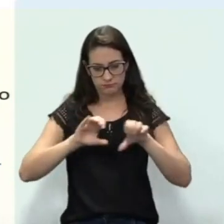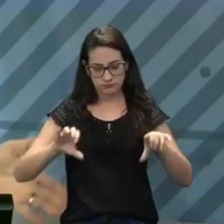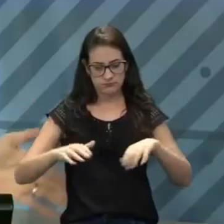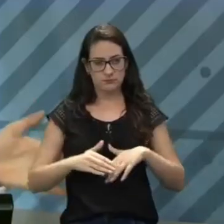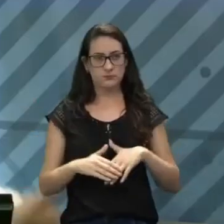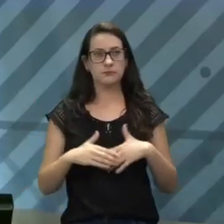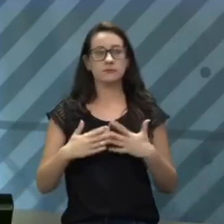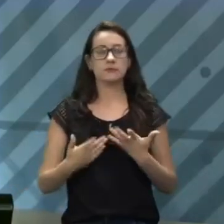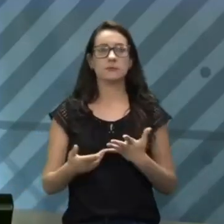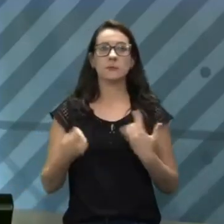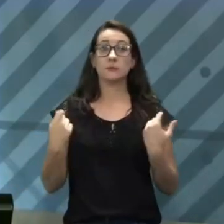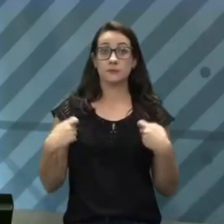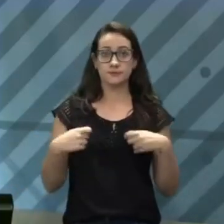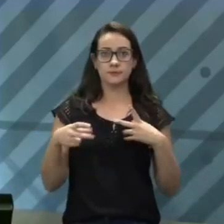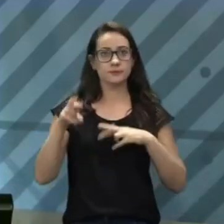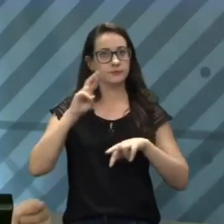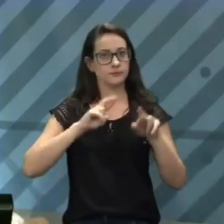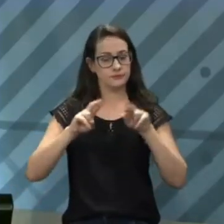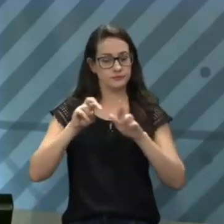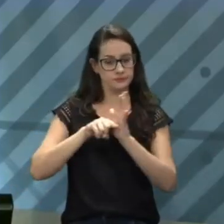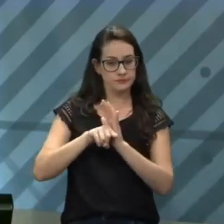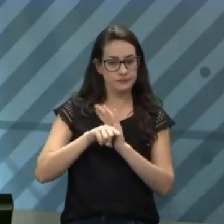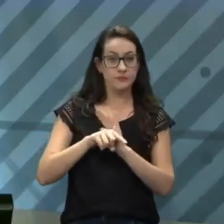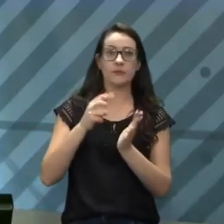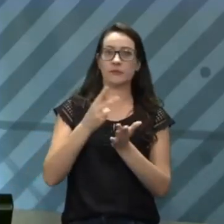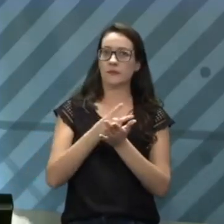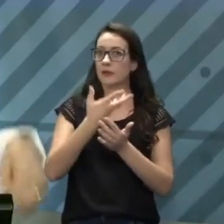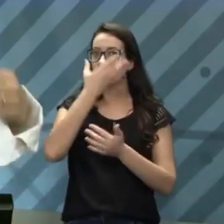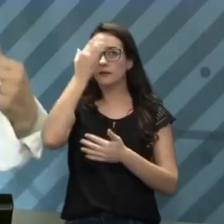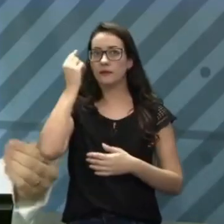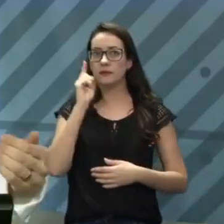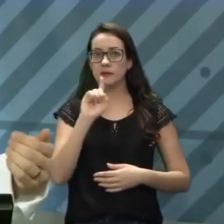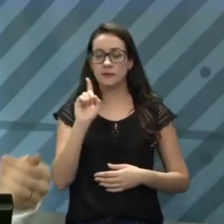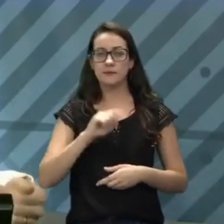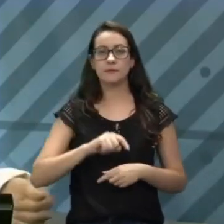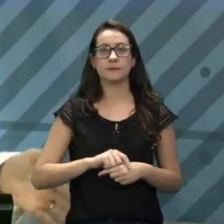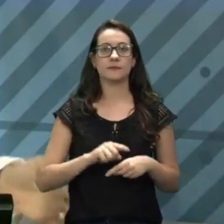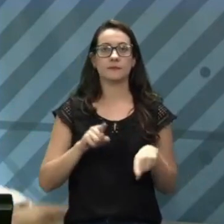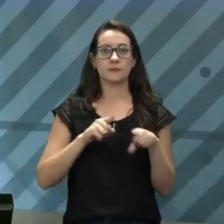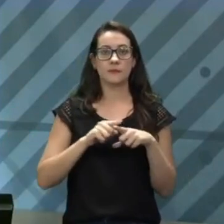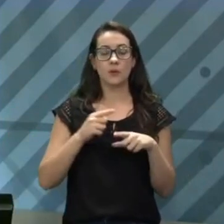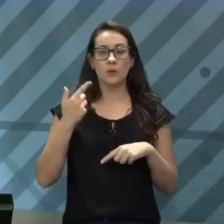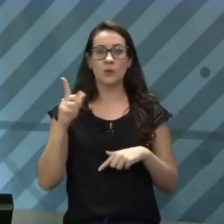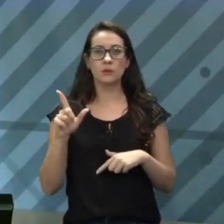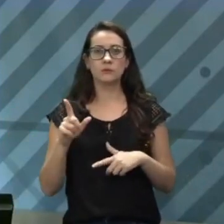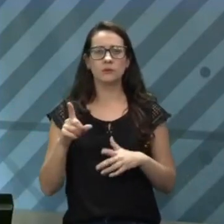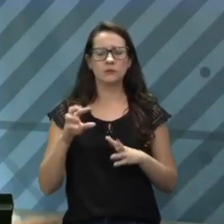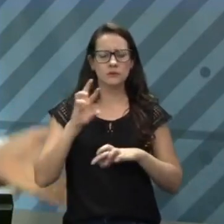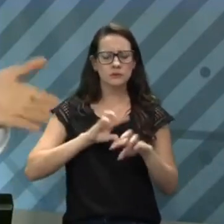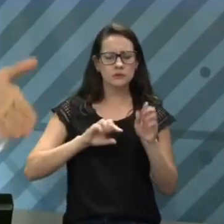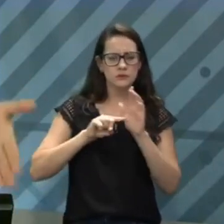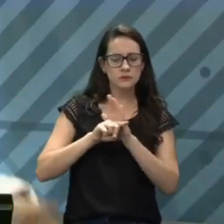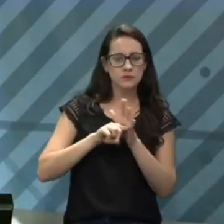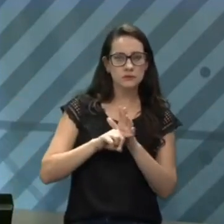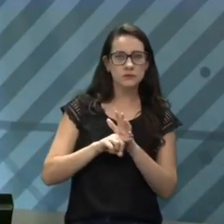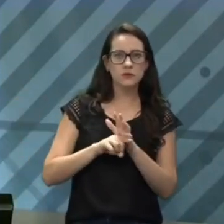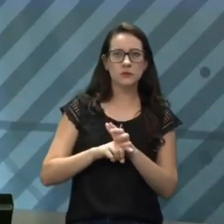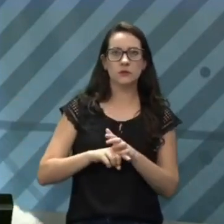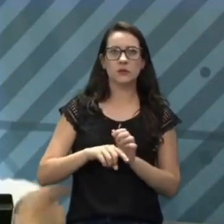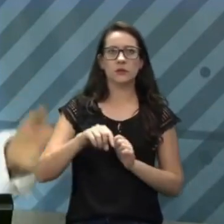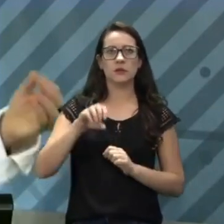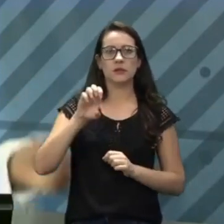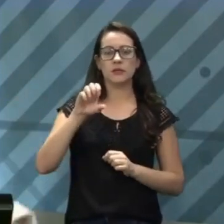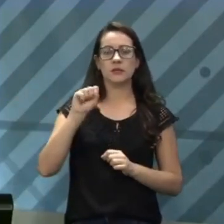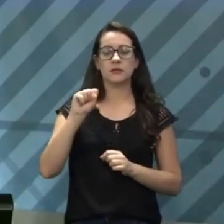uma condição que sempre tem que ser verificada, a gente não pode esquecer. E uma outra coisa é a gente verificar também os estribos,